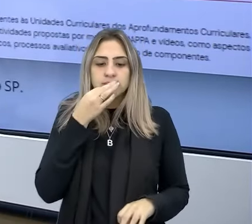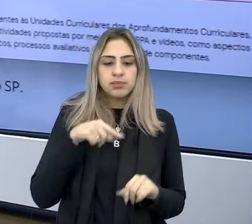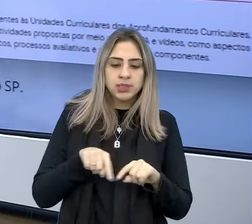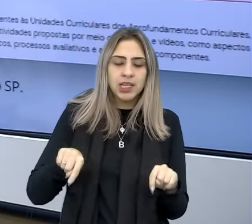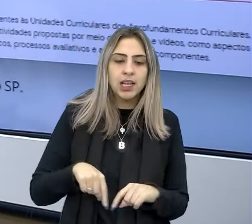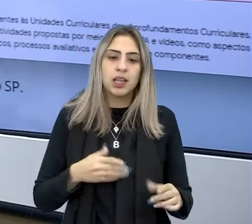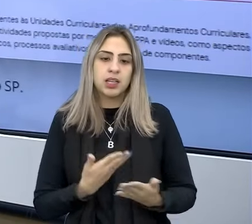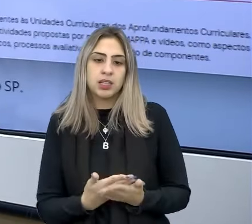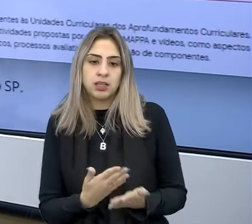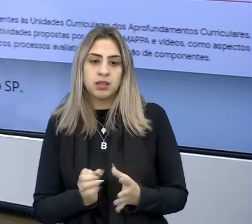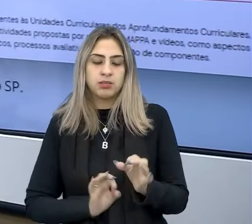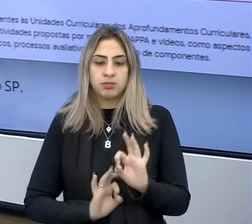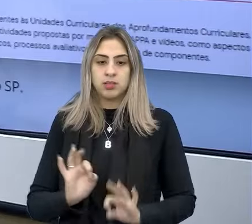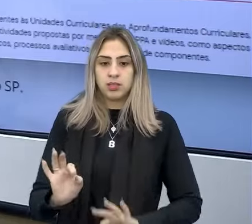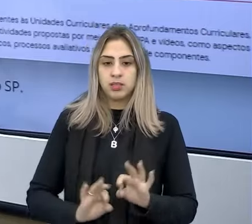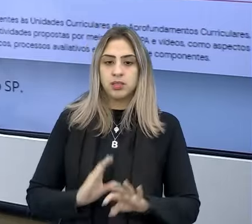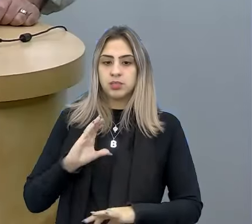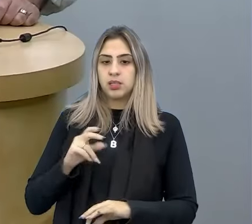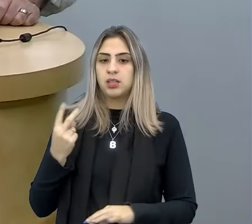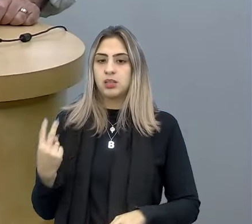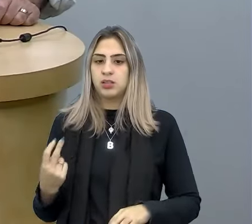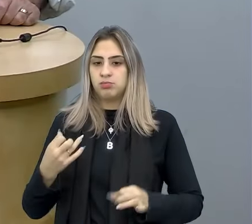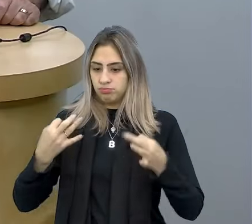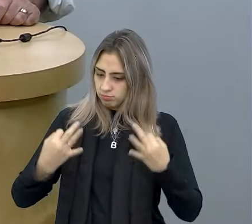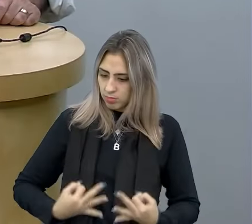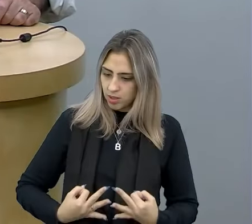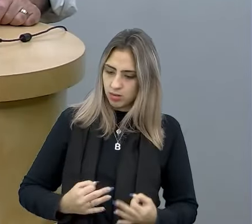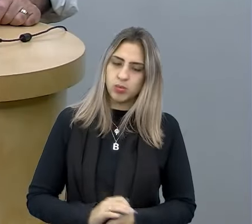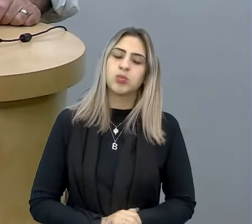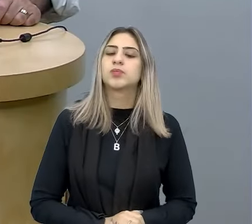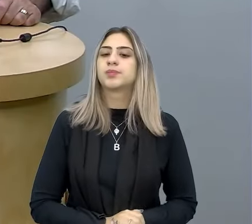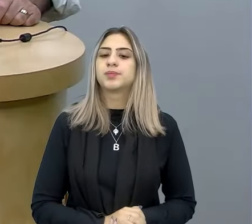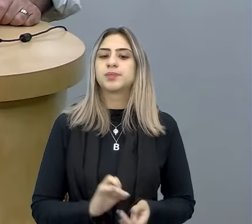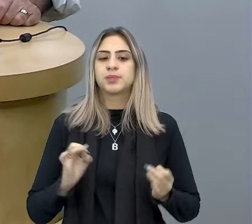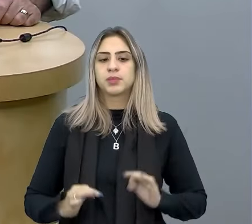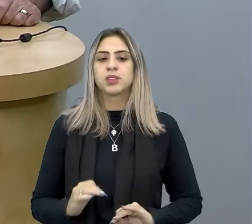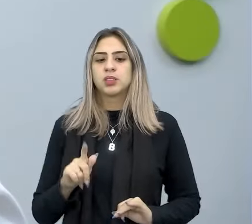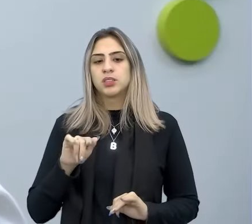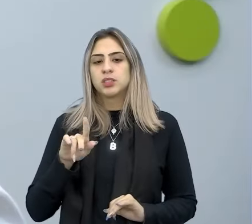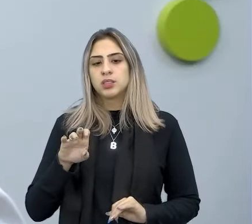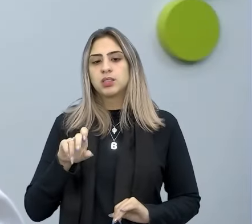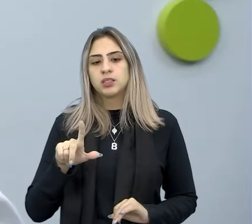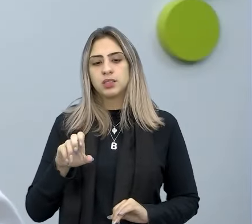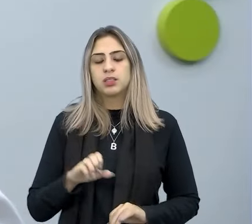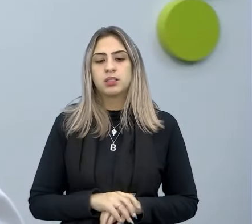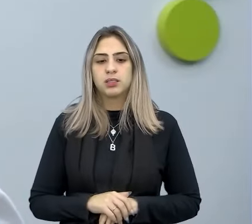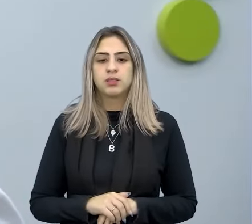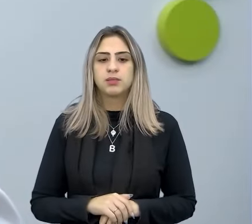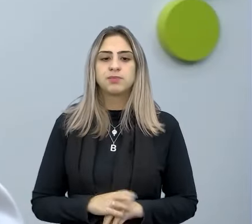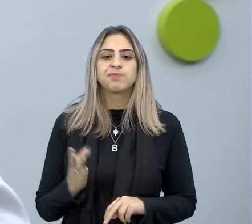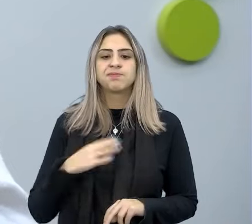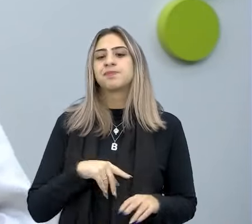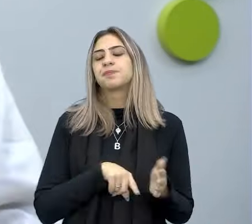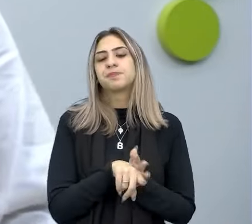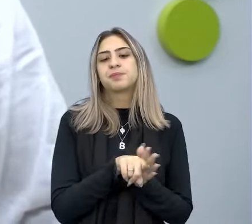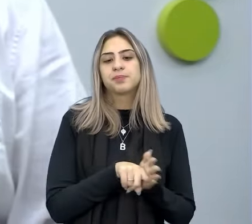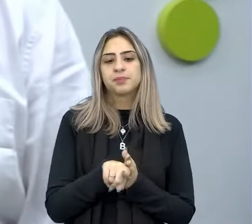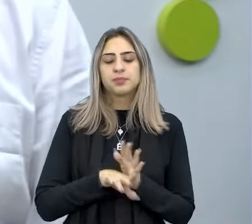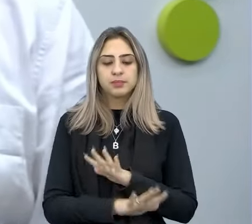aula para planejar o C2, certo, Vanderlei? Certíssimo, Gisele. Então vamos lá para o desdobramento. Eu acabei